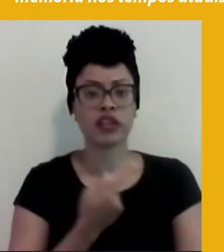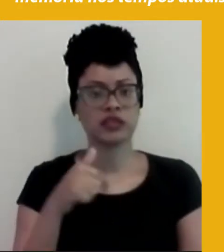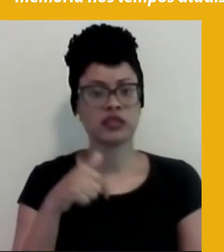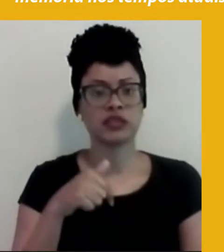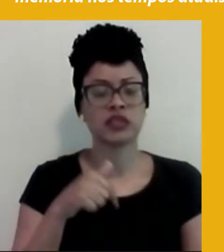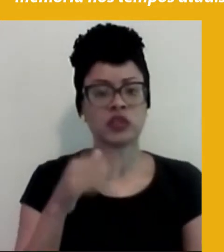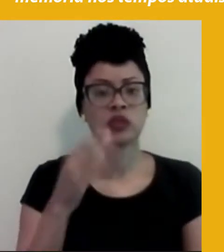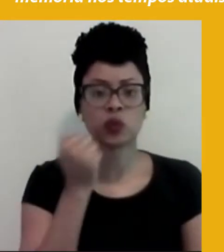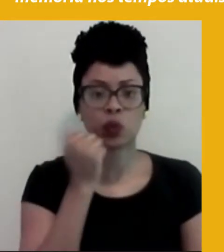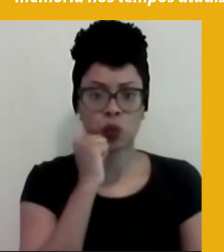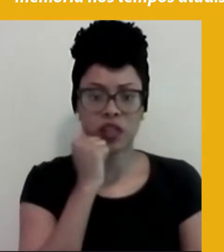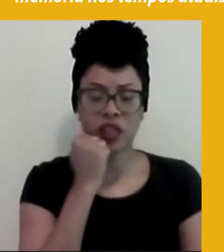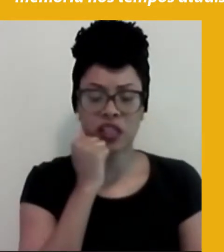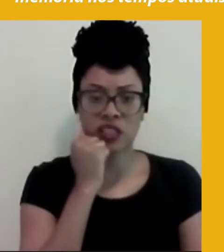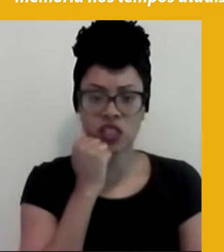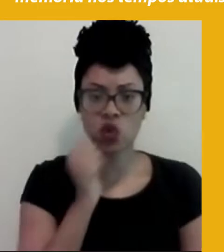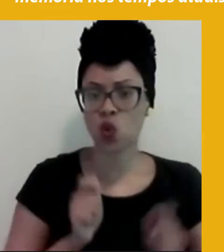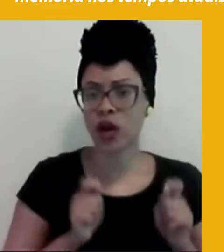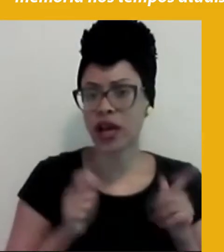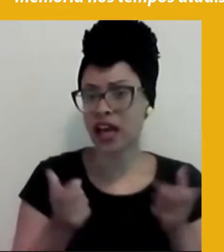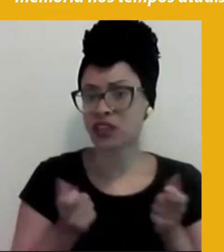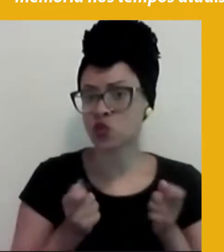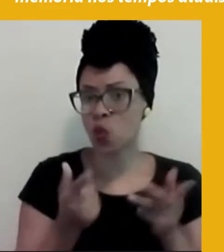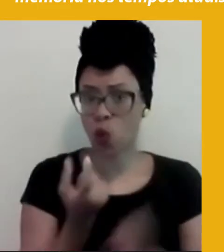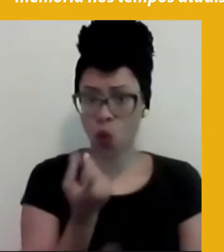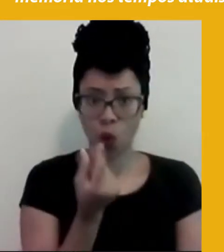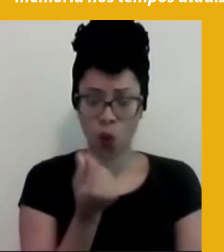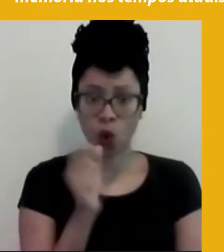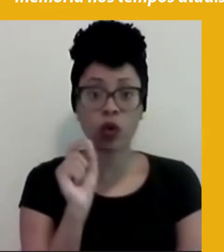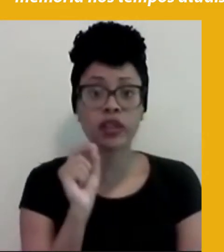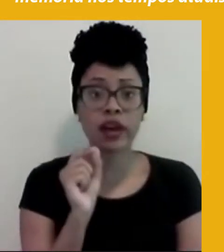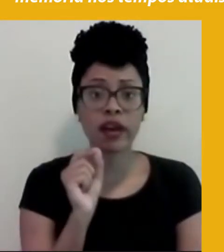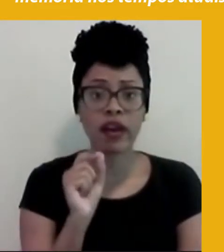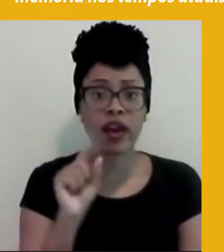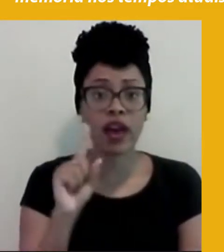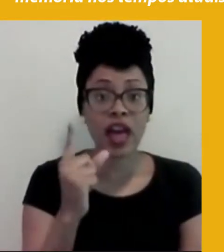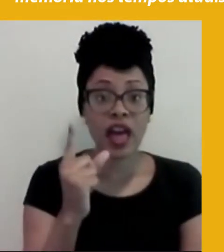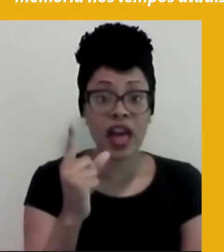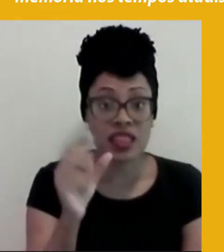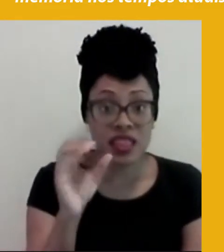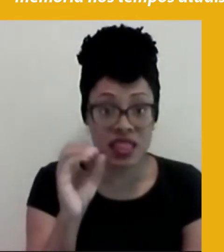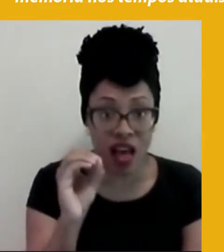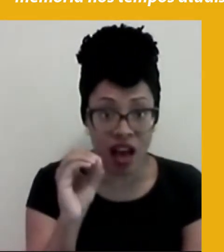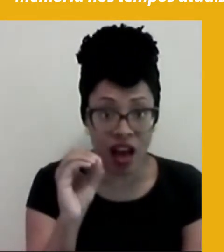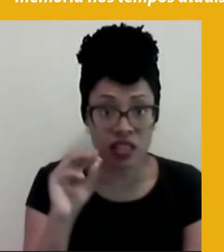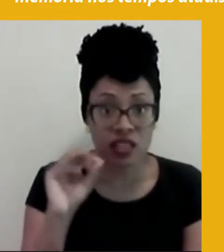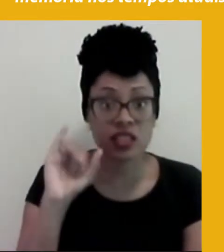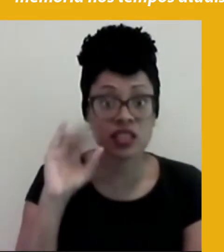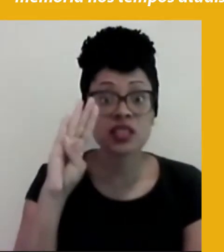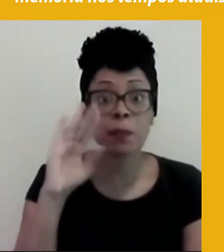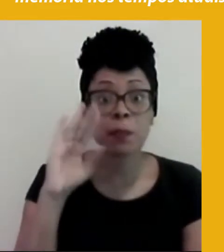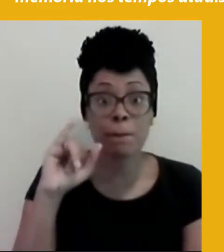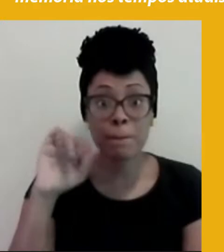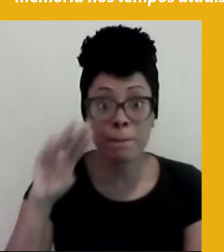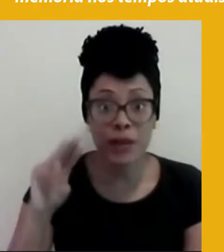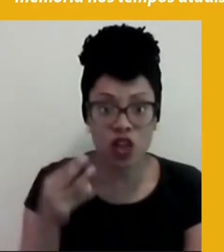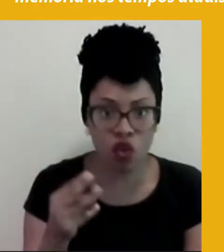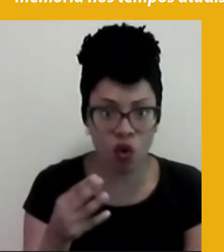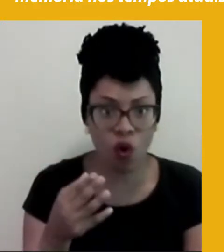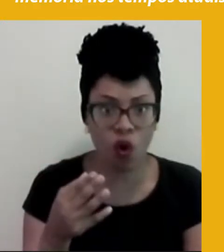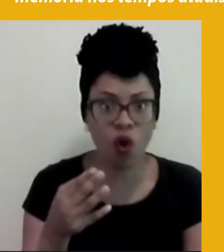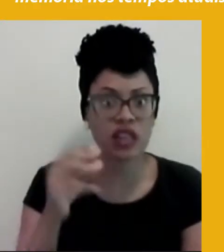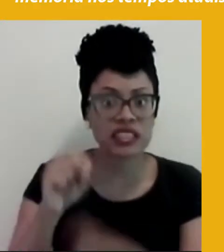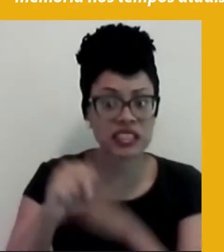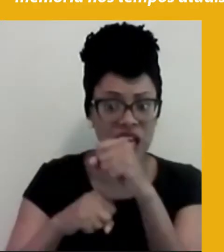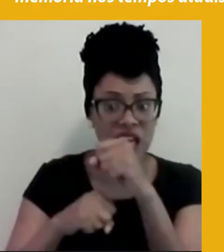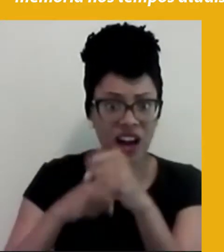na primeira década desse século, a gente chegou a gastar 10 bilhões de reais por ano em ciência. Isso foi um aumento